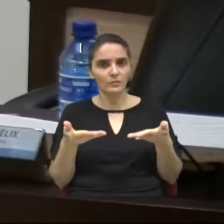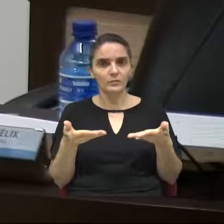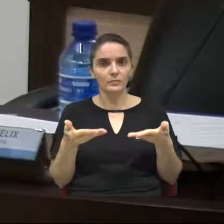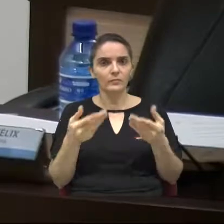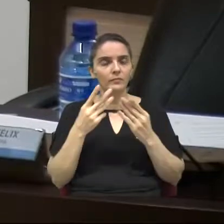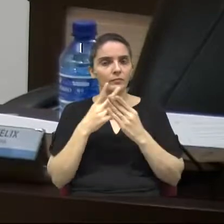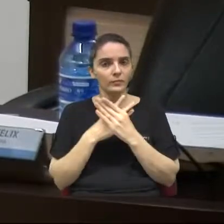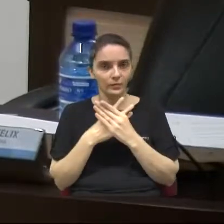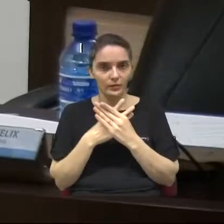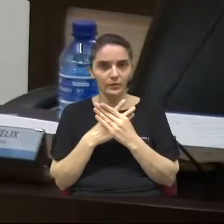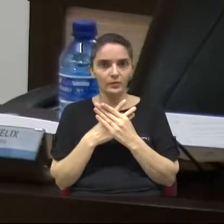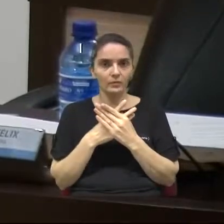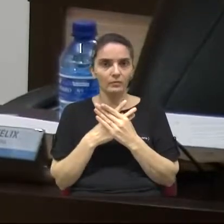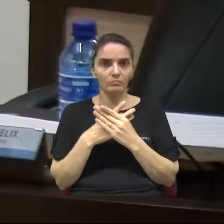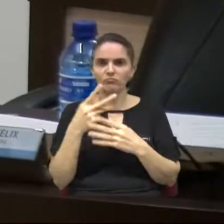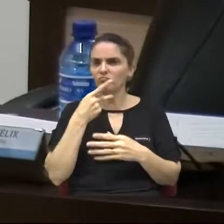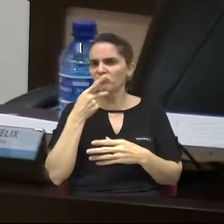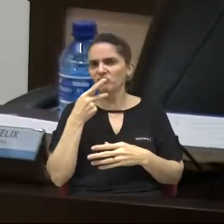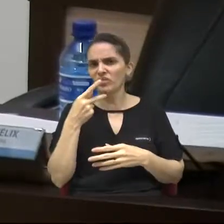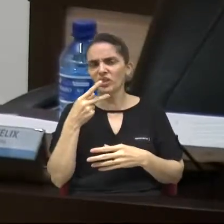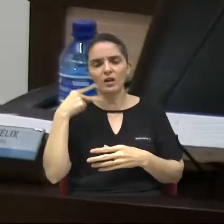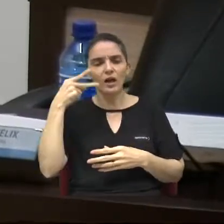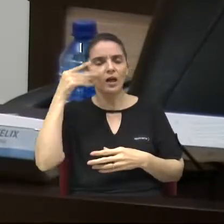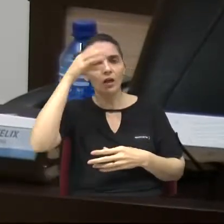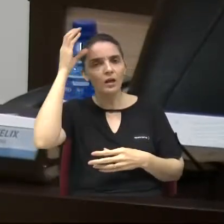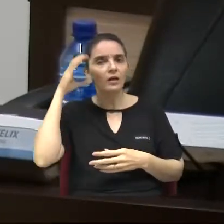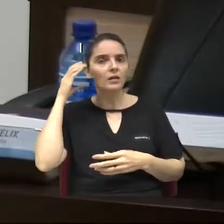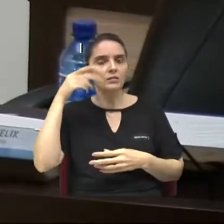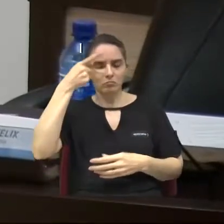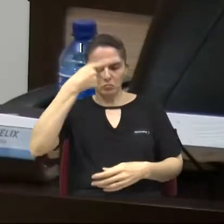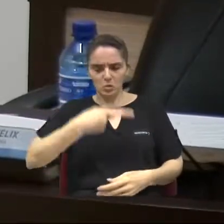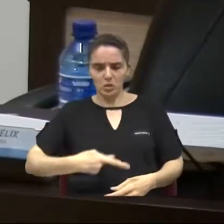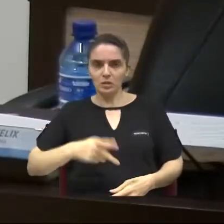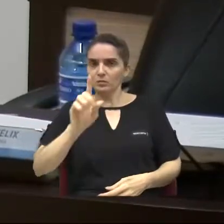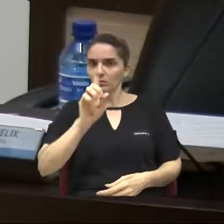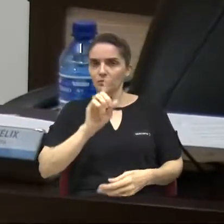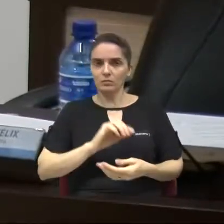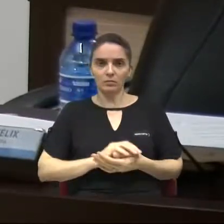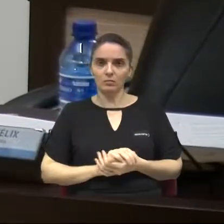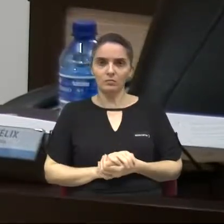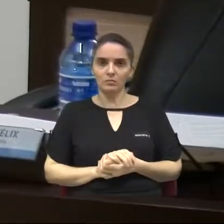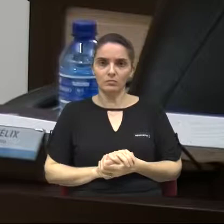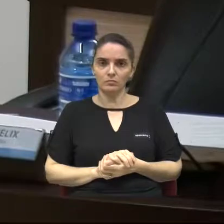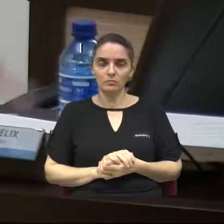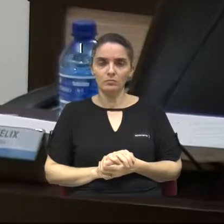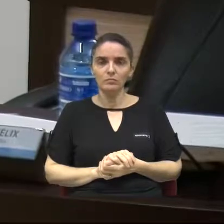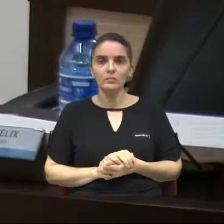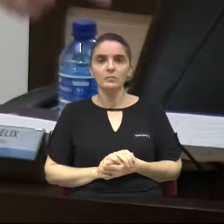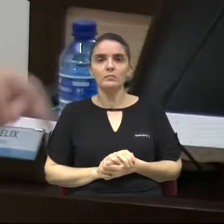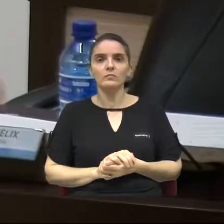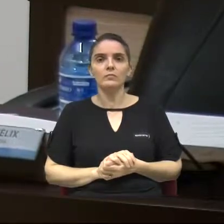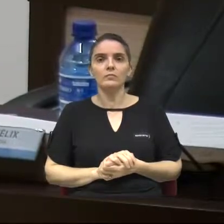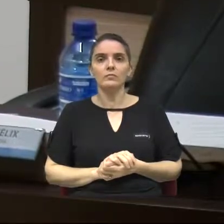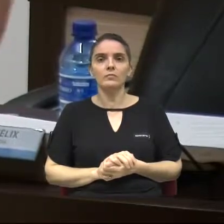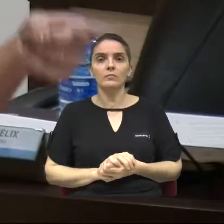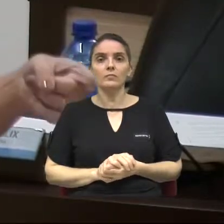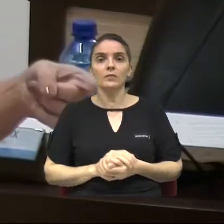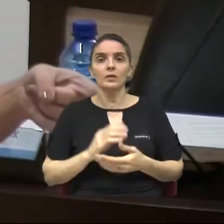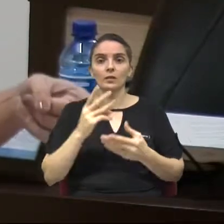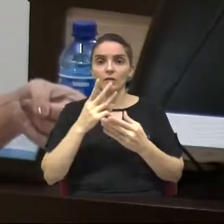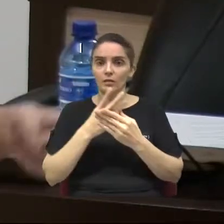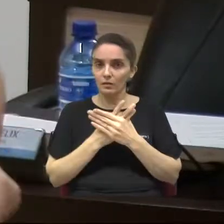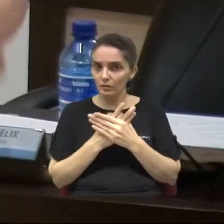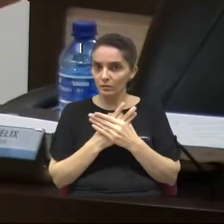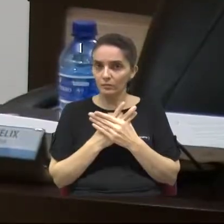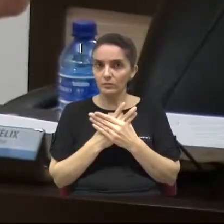Câmara Municipal, eu não falo vereador aqui, hein? Não estou personificando nenhum vereador. Que a Câmara